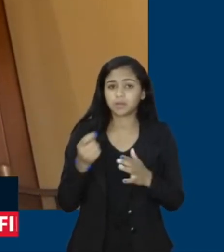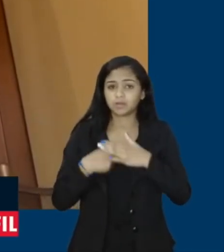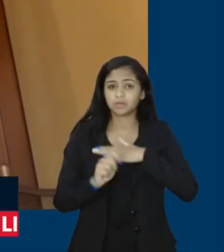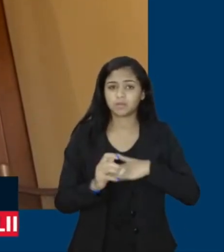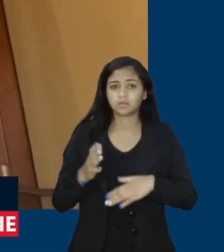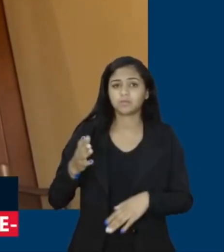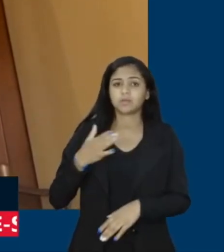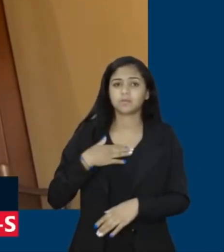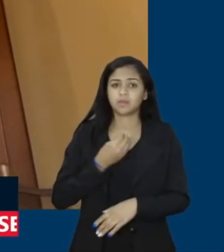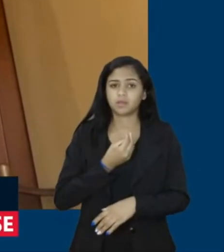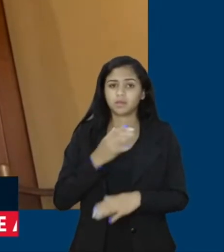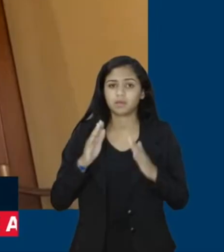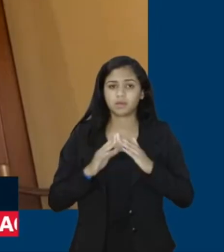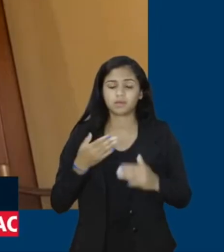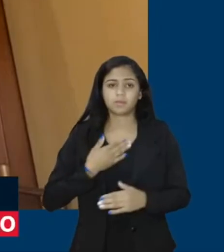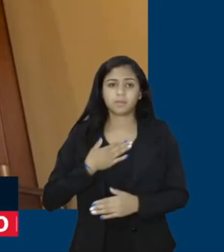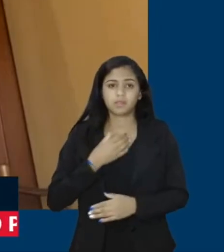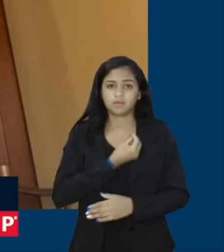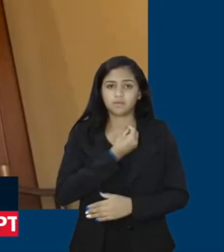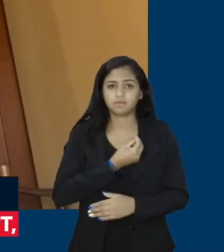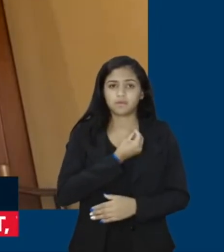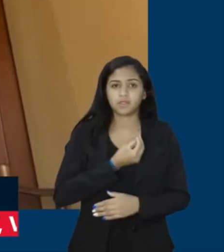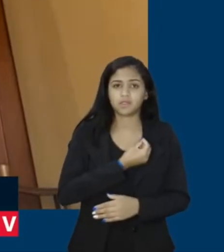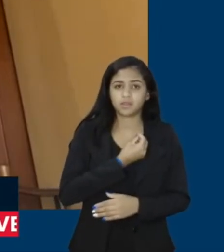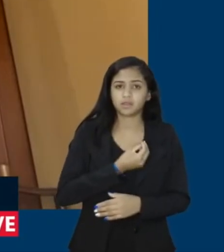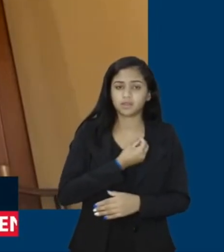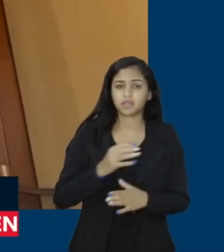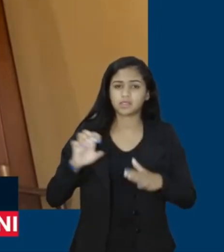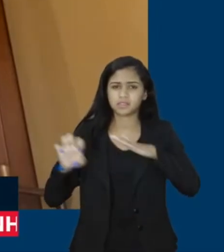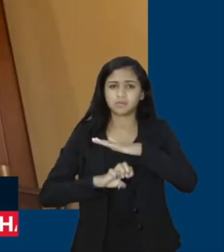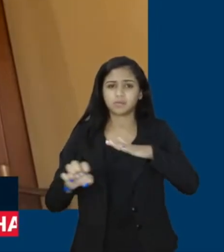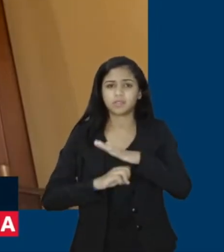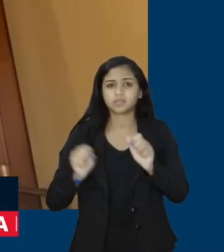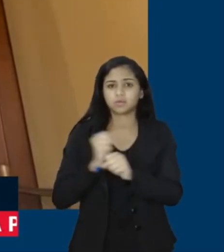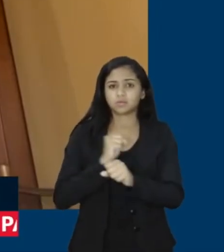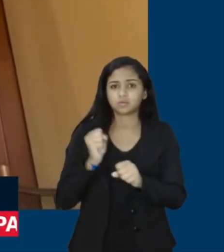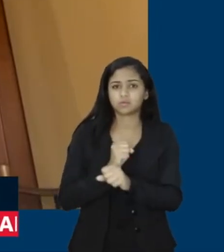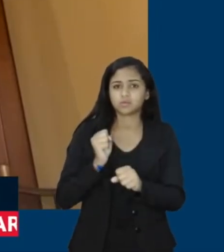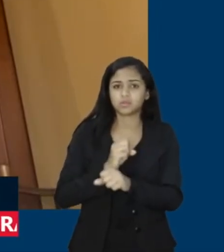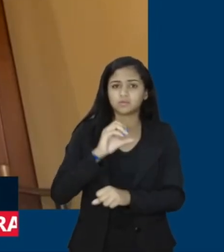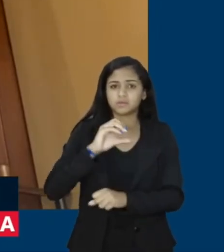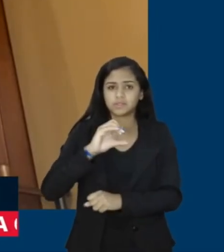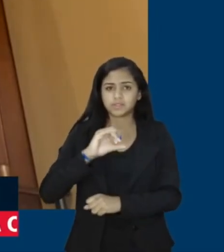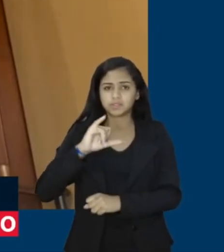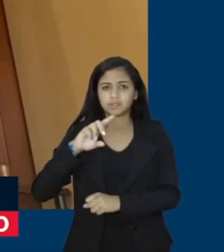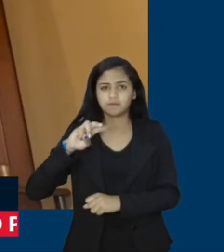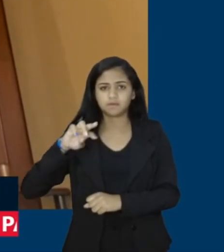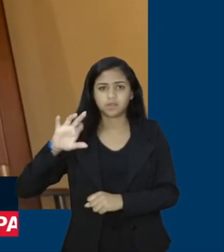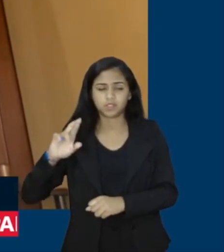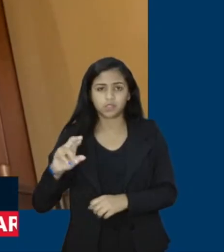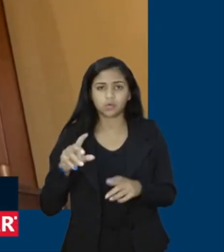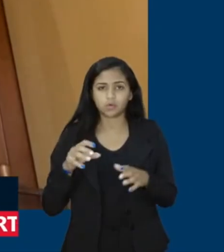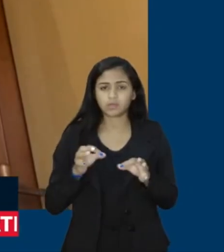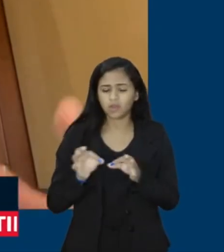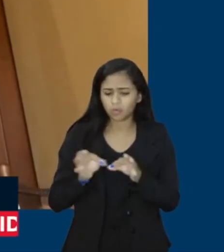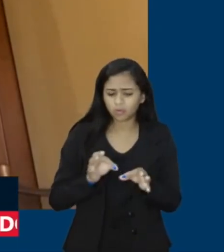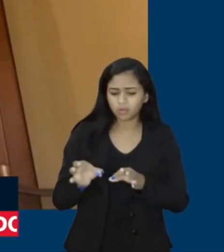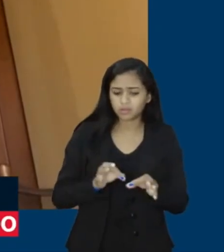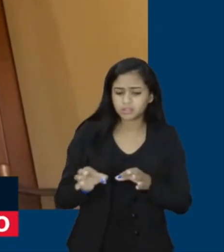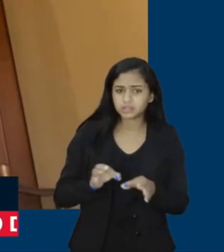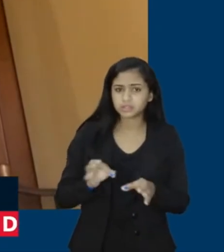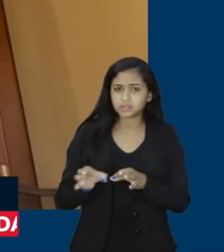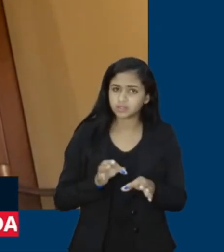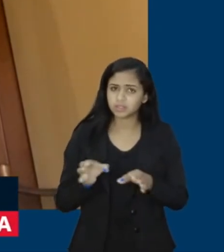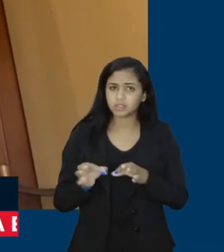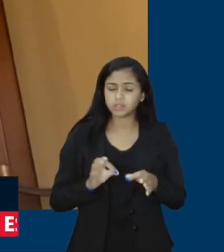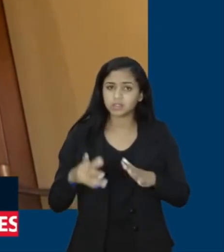orientando, inclusive, as empresas que são da área da habitação, da construção civil, estamos orientando os prefeitos, as prefeitas, a